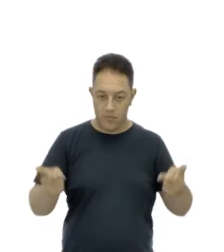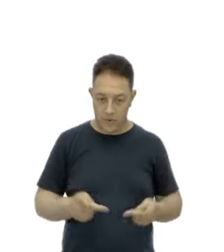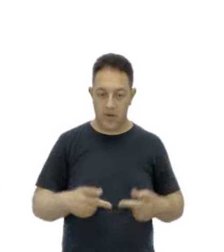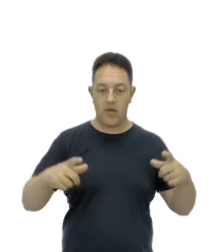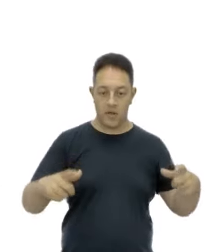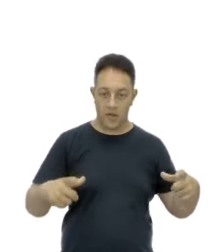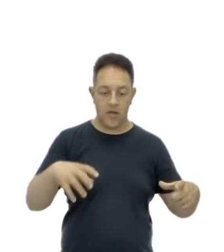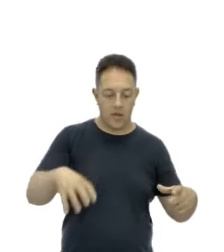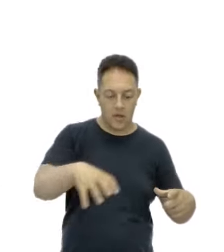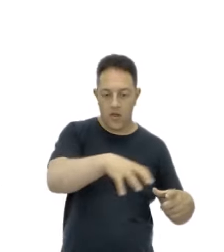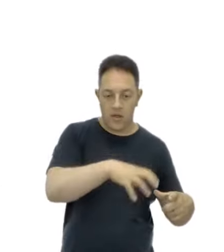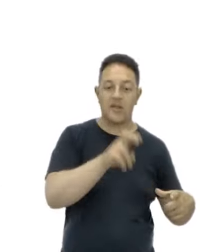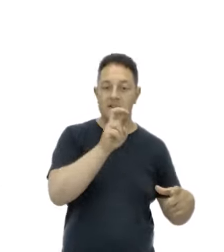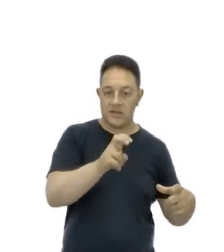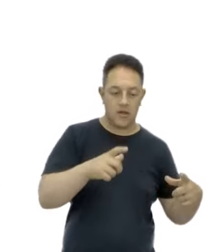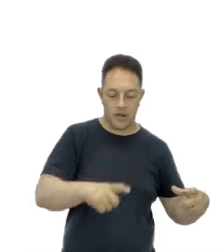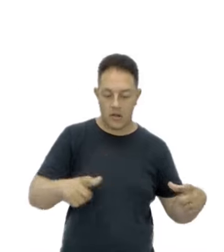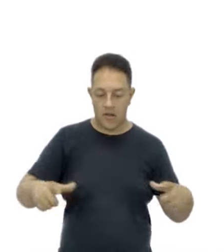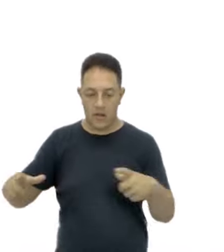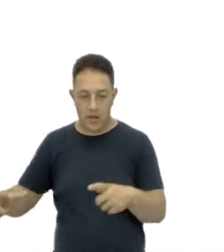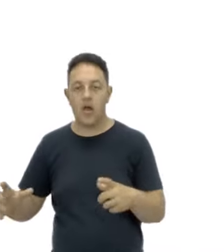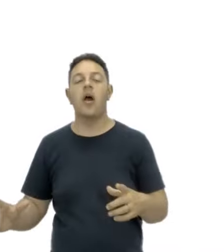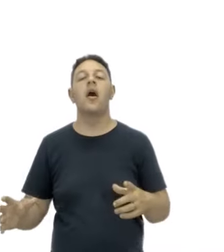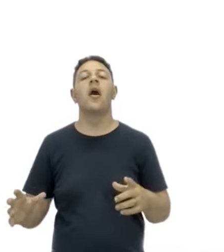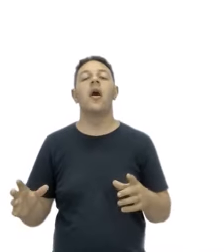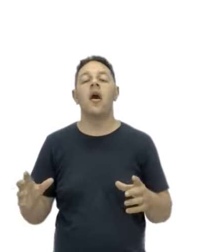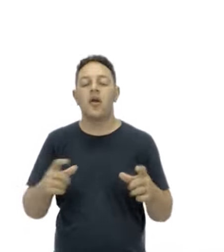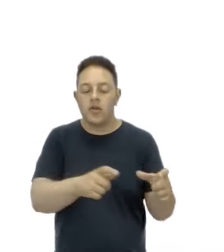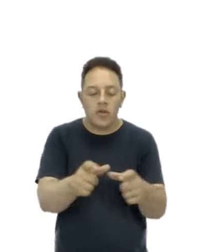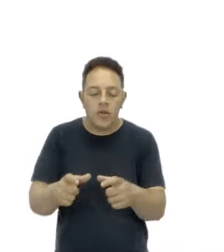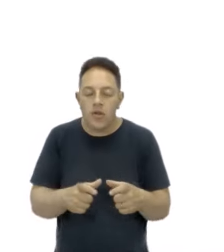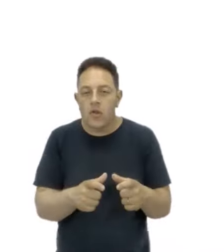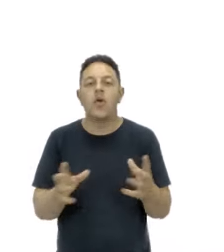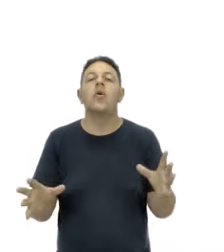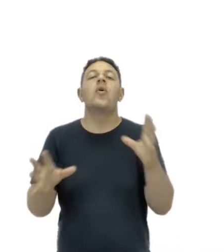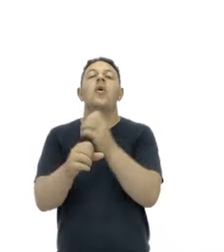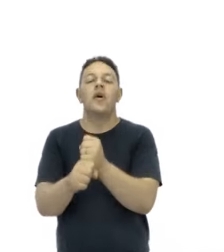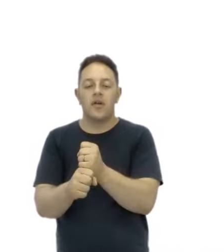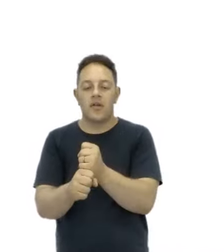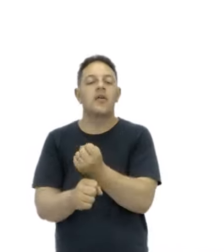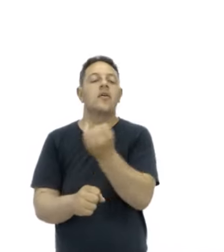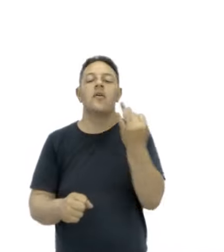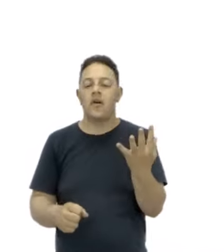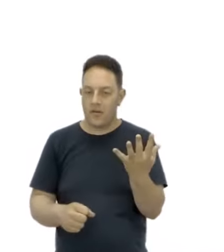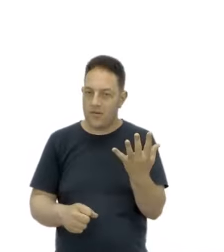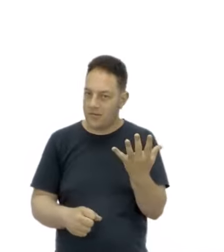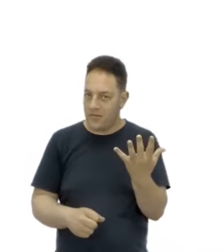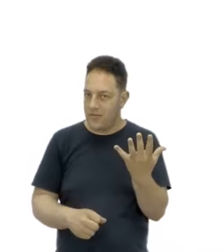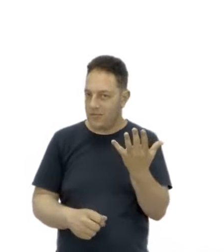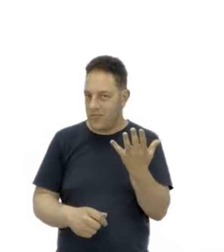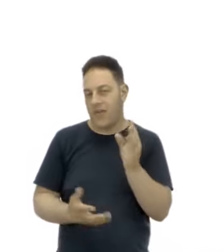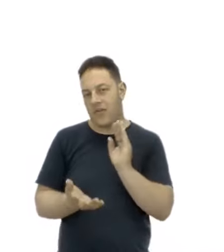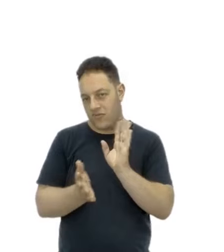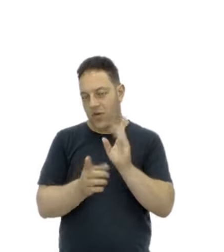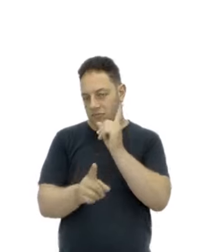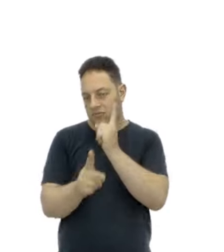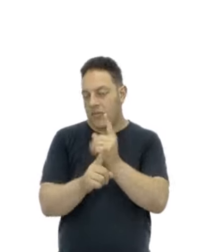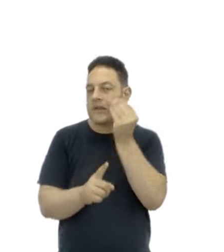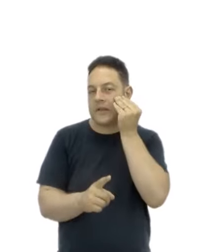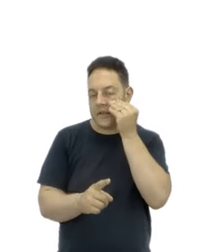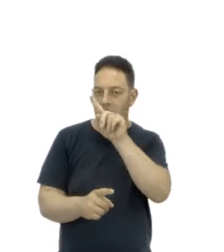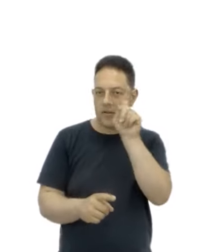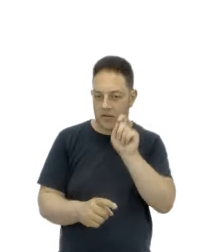5 tortinhas e 6 pratos terá quantas tortinhas? Né? O elemento que se deseja descobrir está aí, né? A